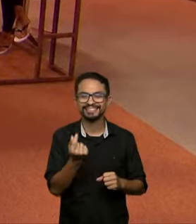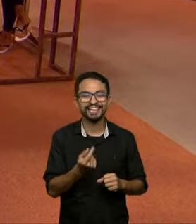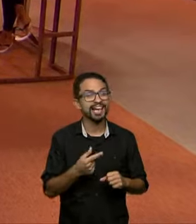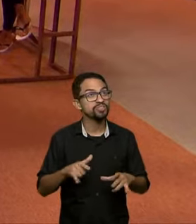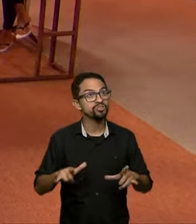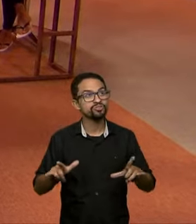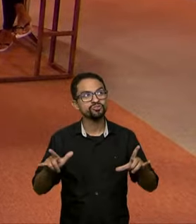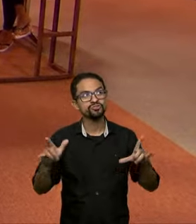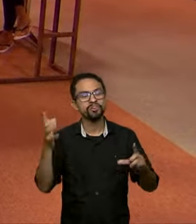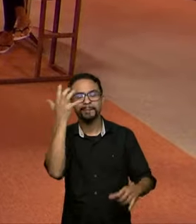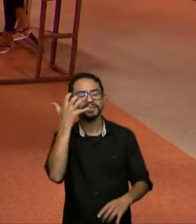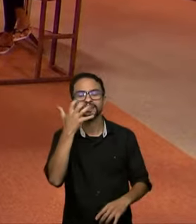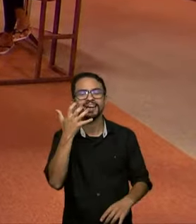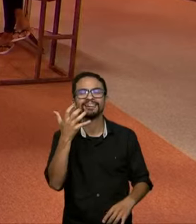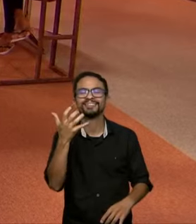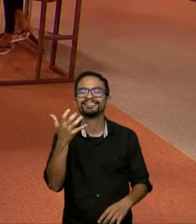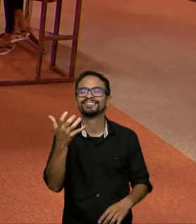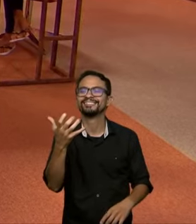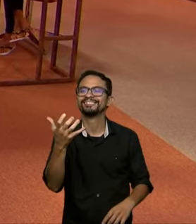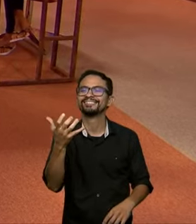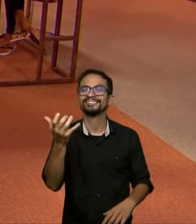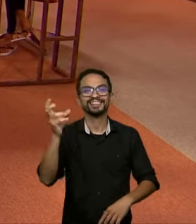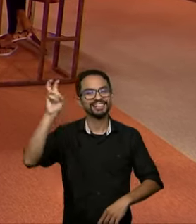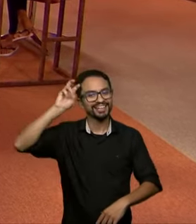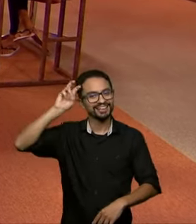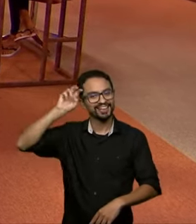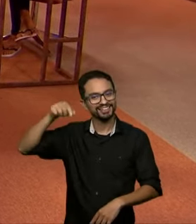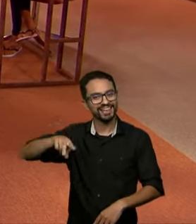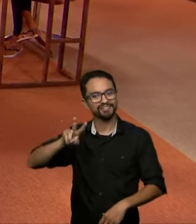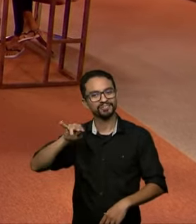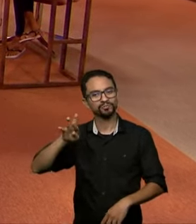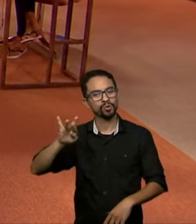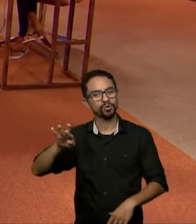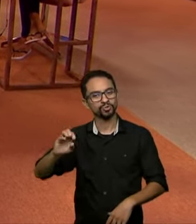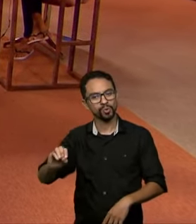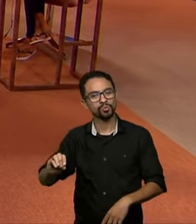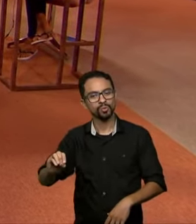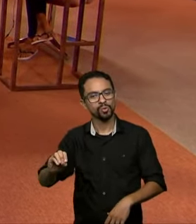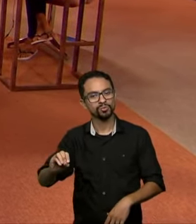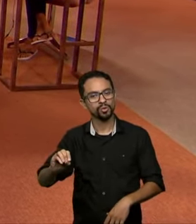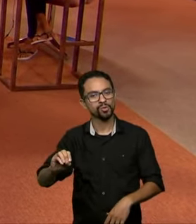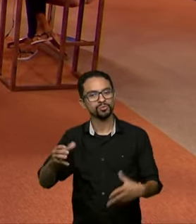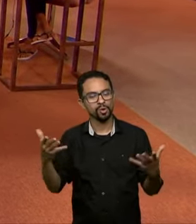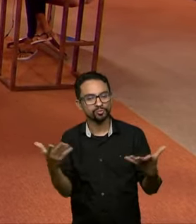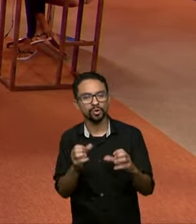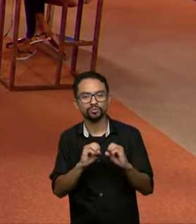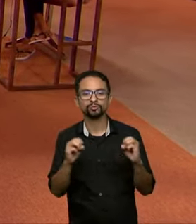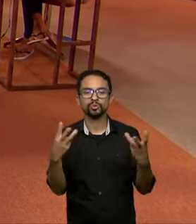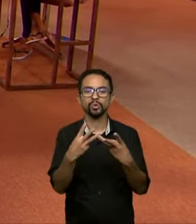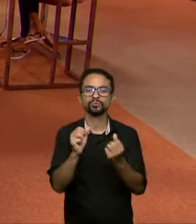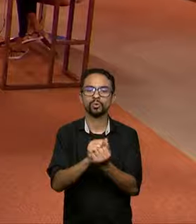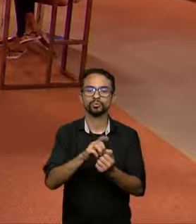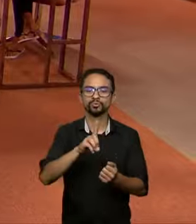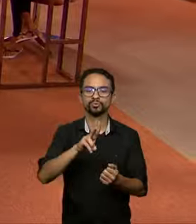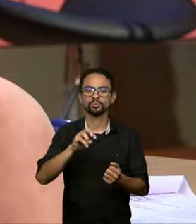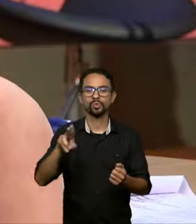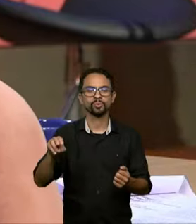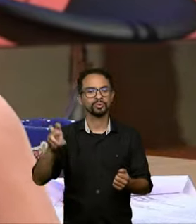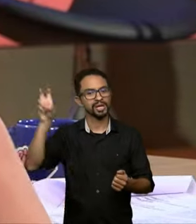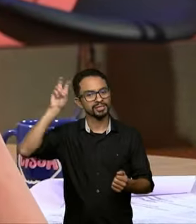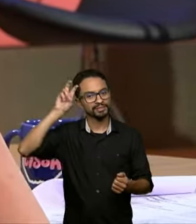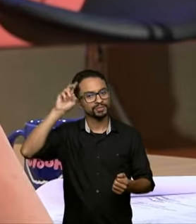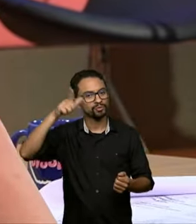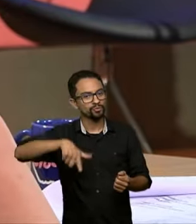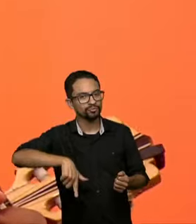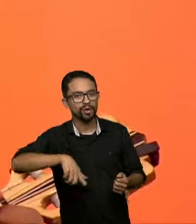pra rapaziada, quinta-feira, tô aqui no Vivo Rio. Entrega de Estandarte de Ouro, show com Dudu Nobre. Então, quinta-feira, repete